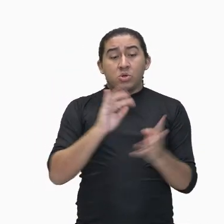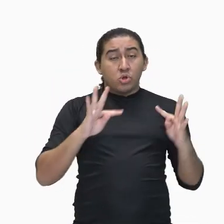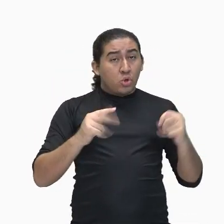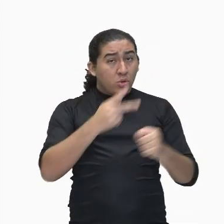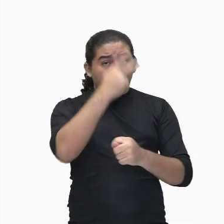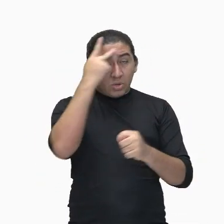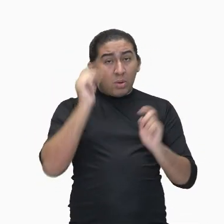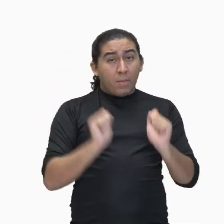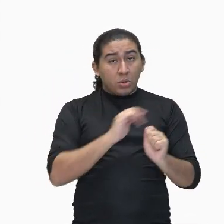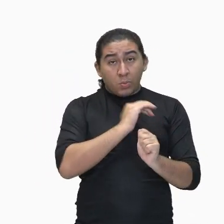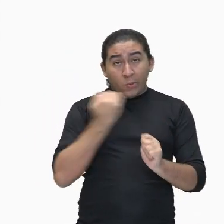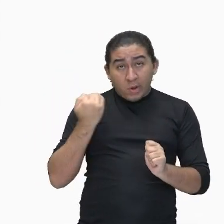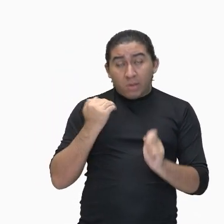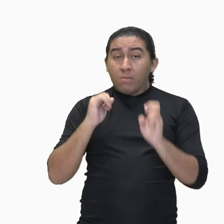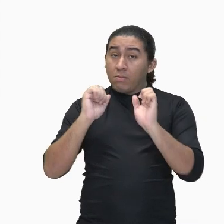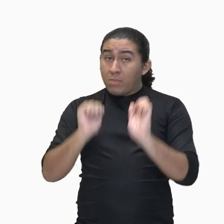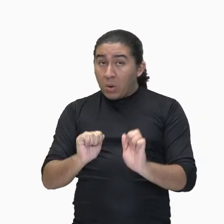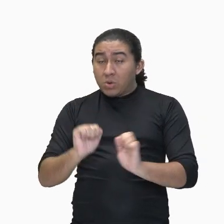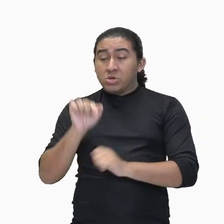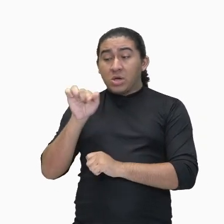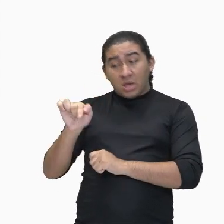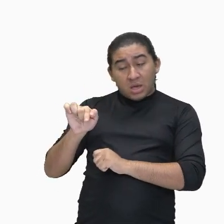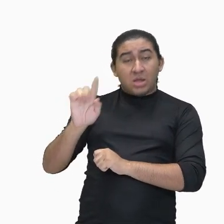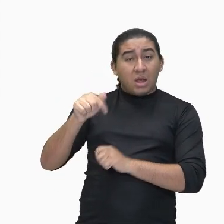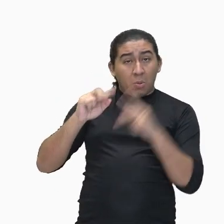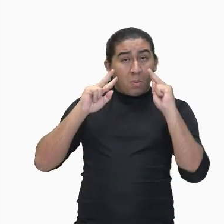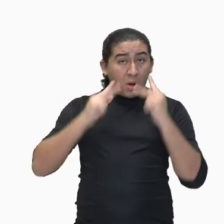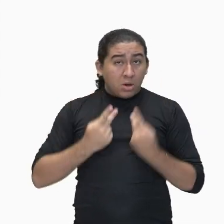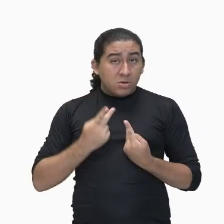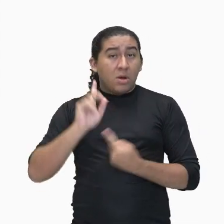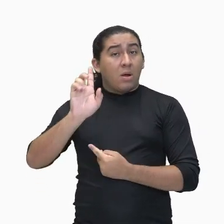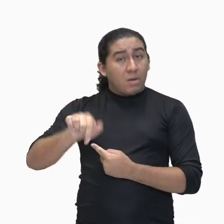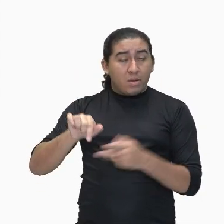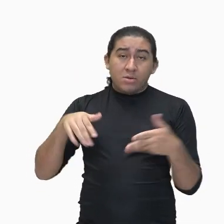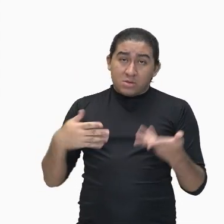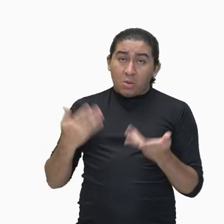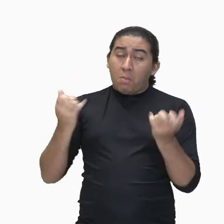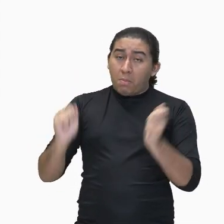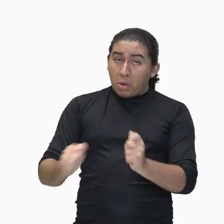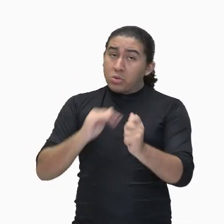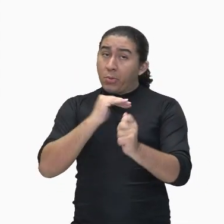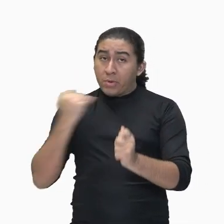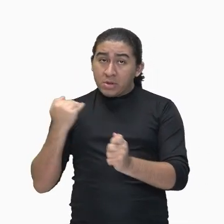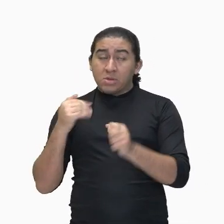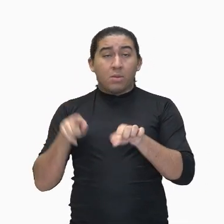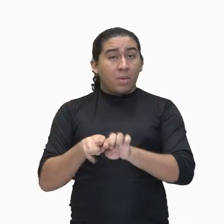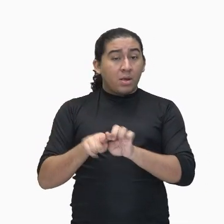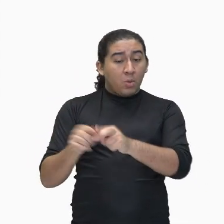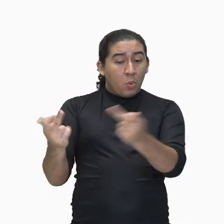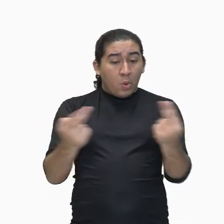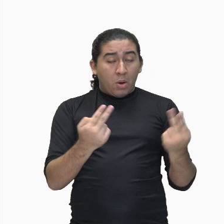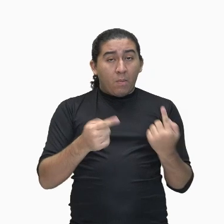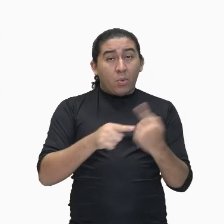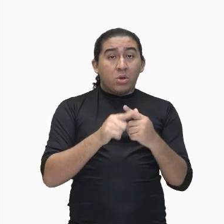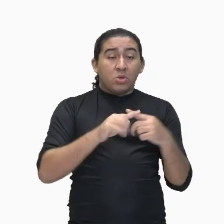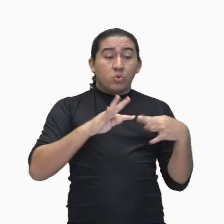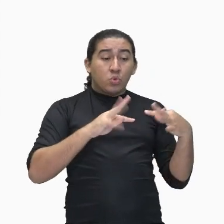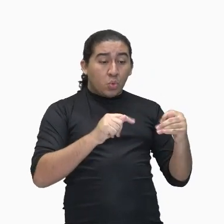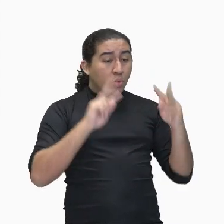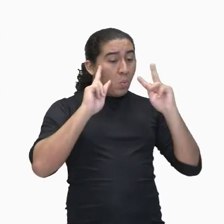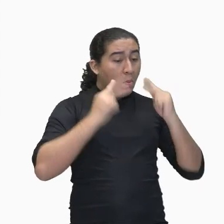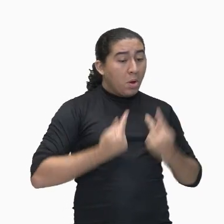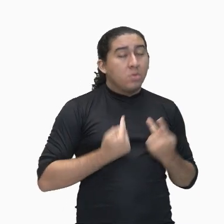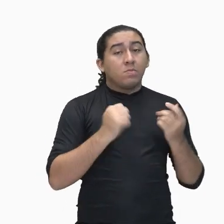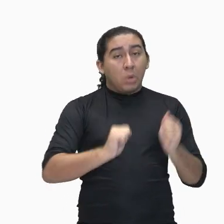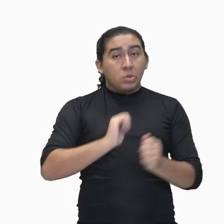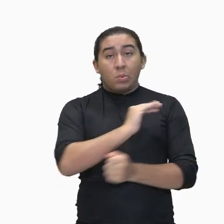Todos. Sócrates é homem? É. Então, Sócrates é mortal, porque todos os homens são mortais, né? Você